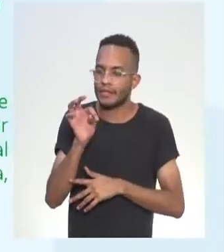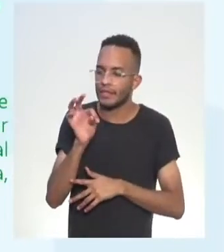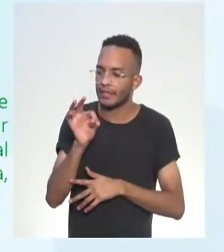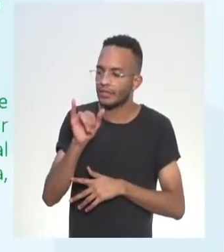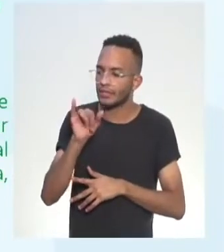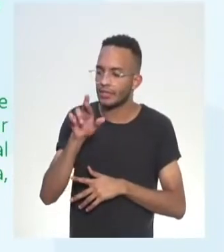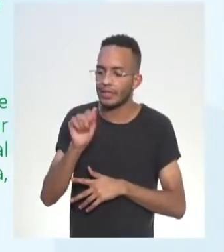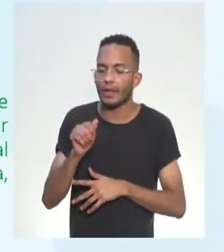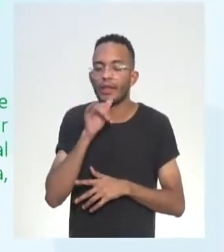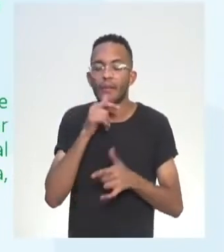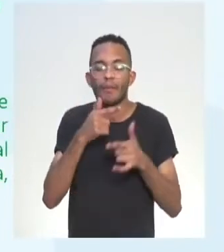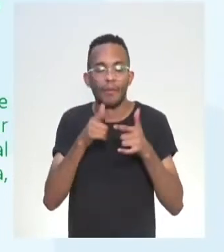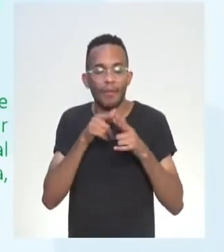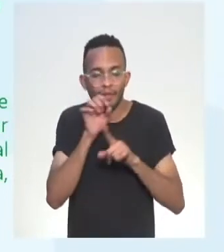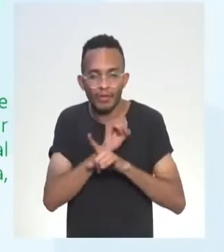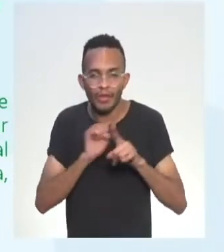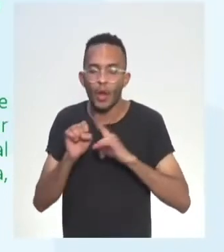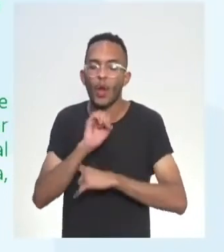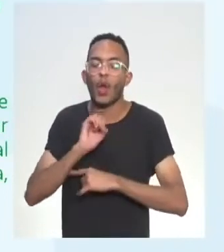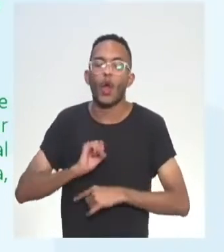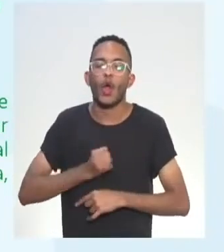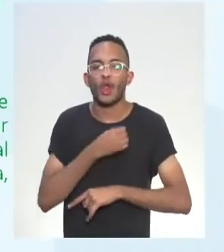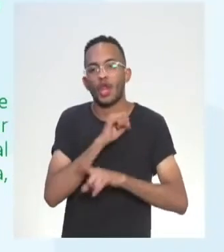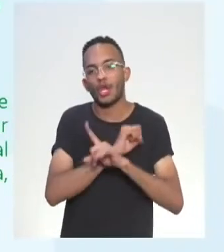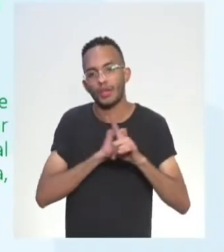a um problema de ordem social ou político.